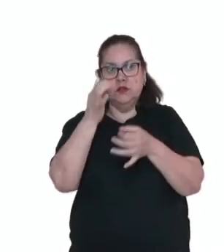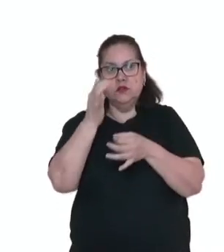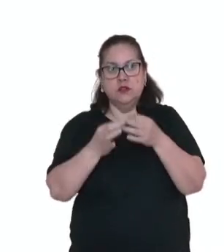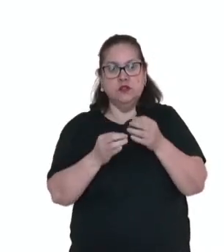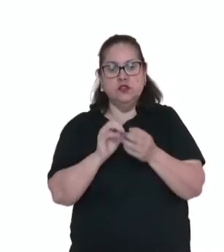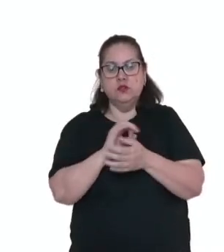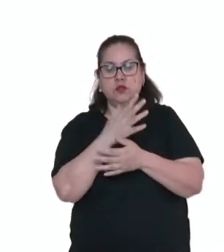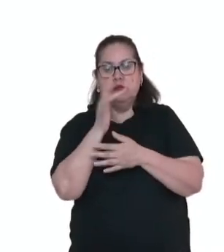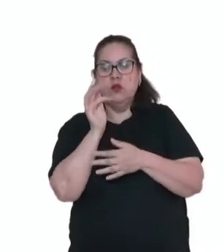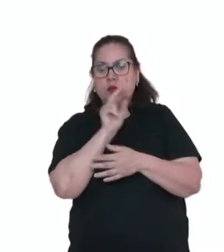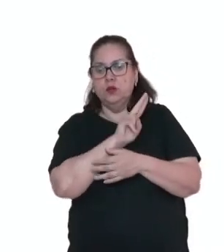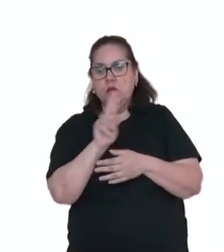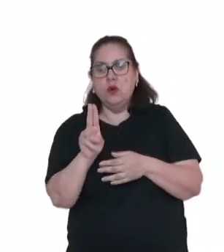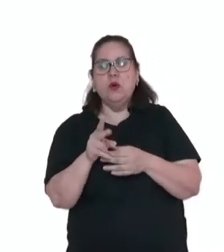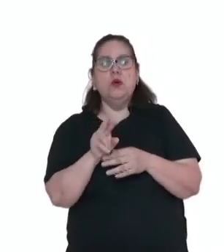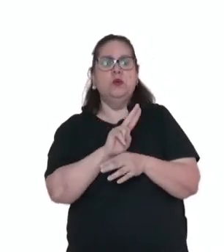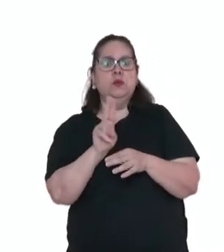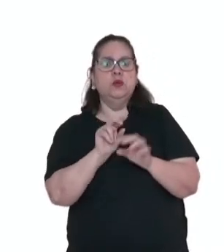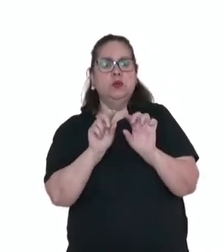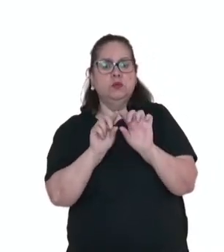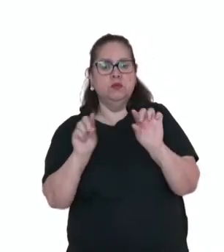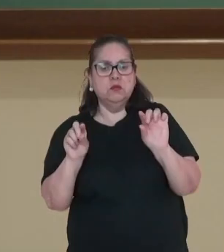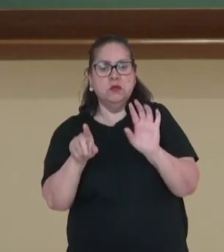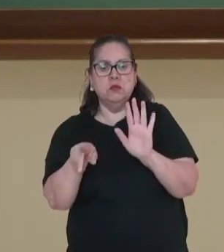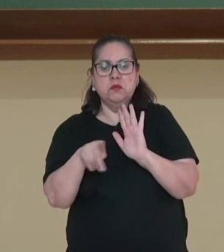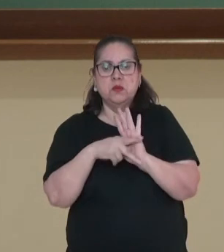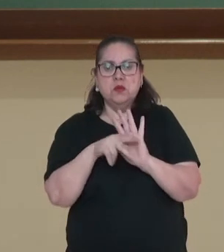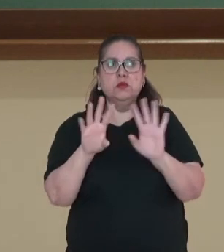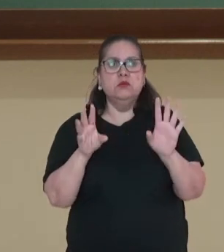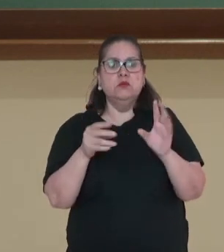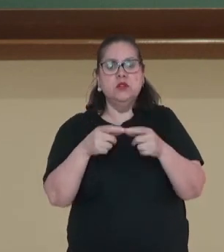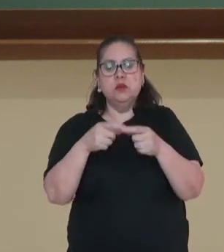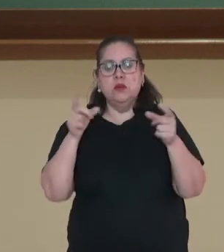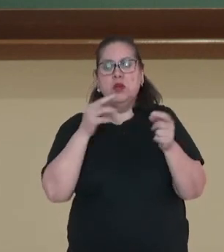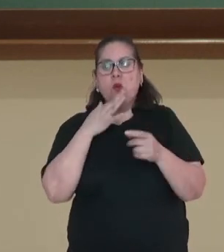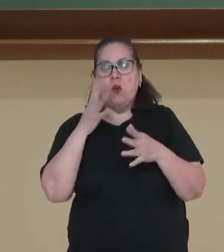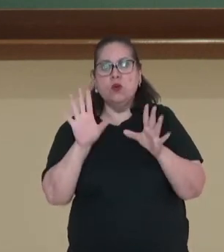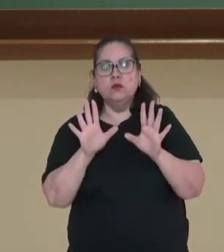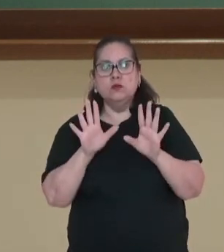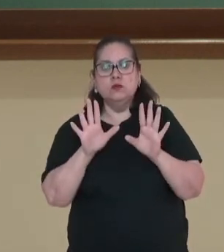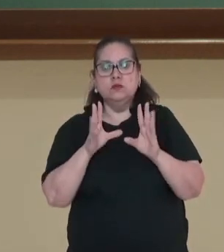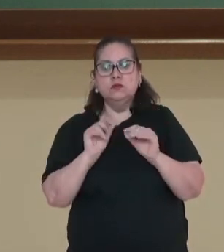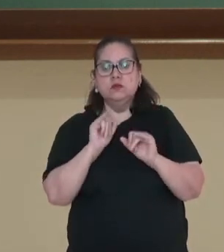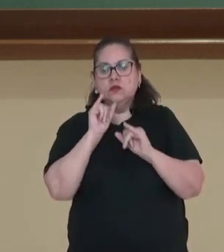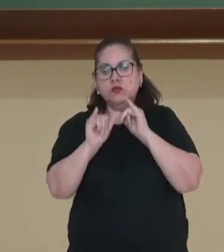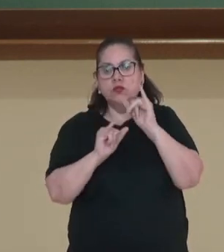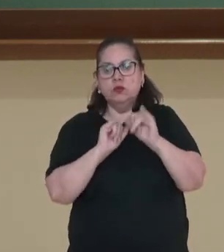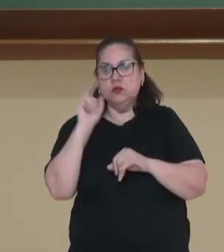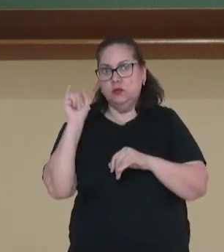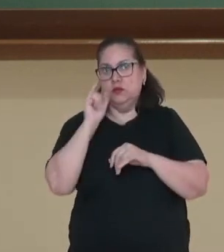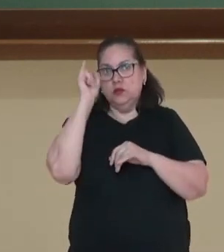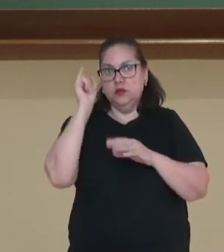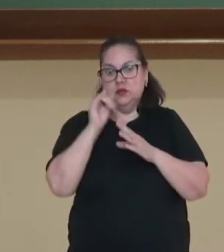da planta, nome científico e tudo mais, tamanho, cor, são informações bastante